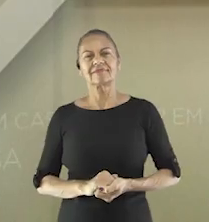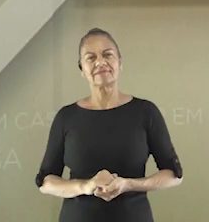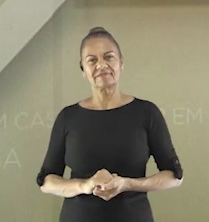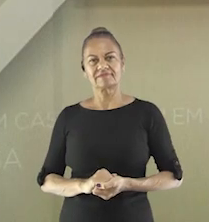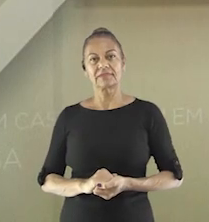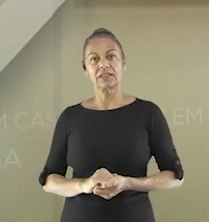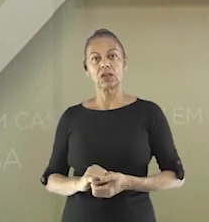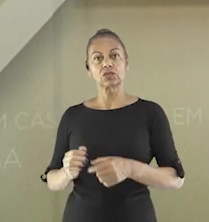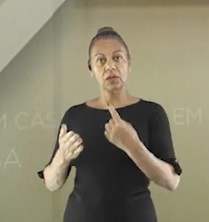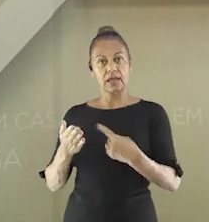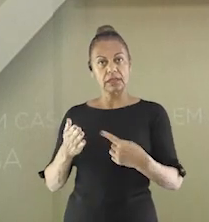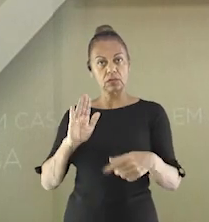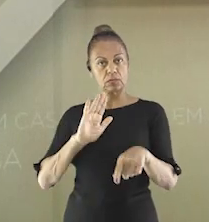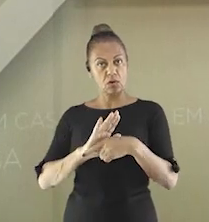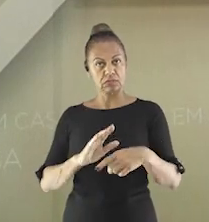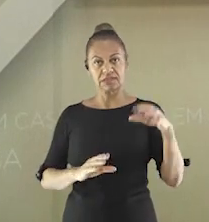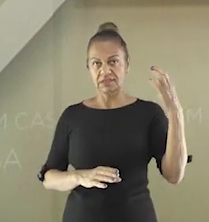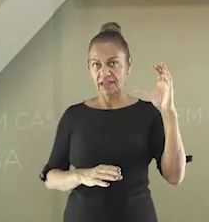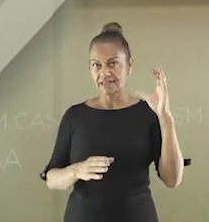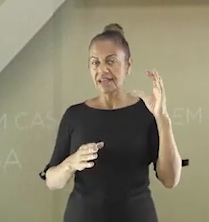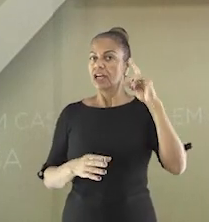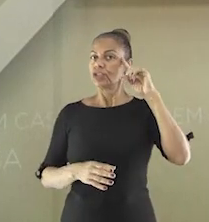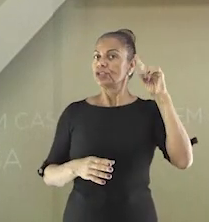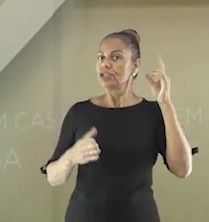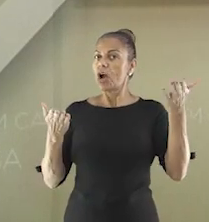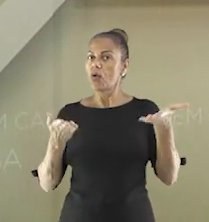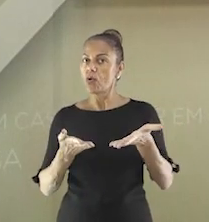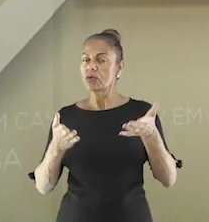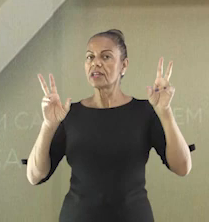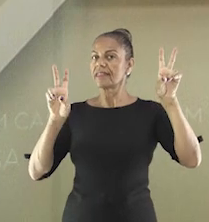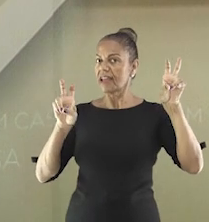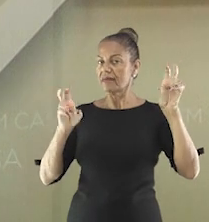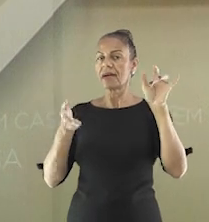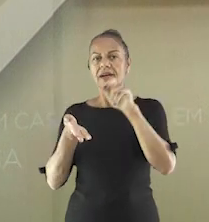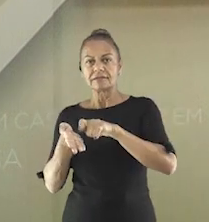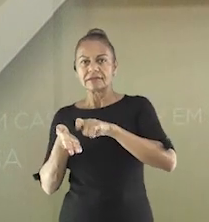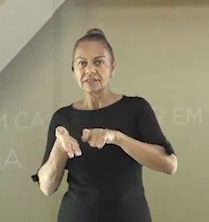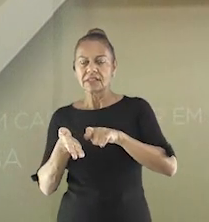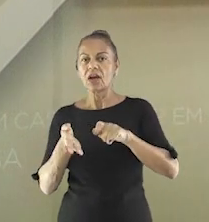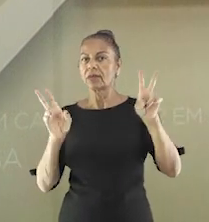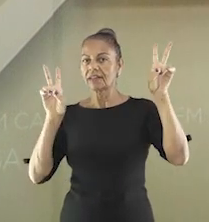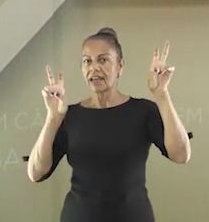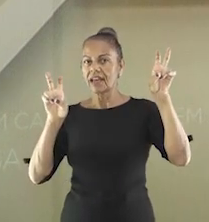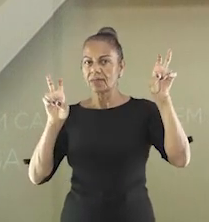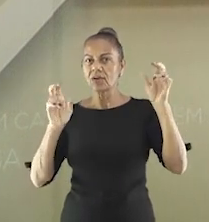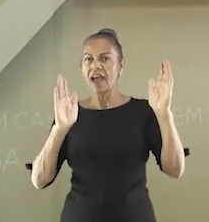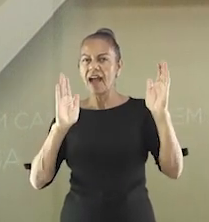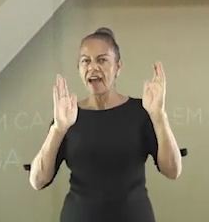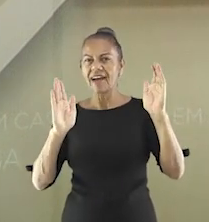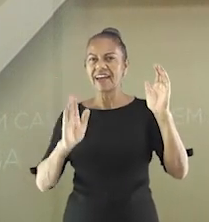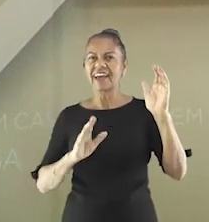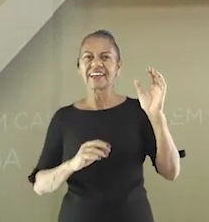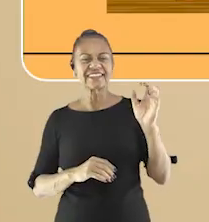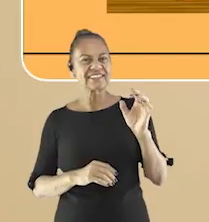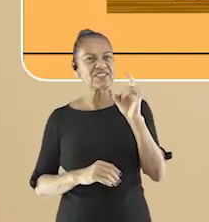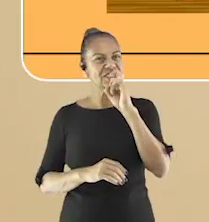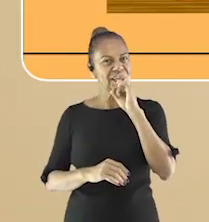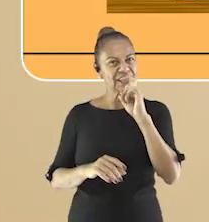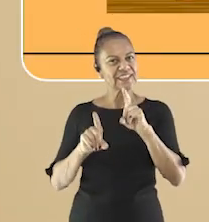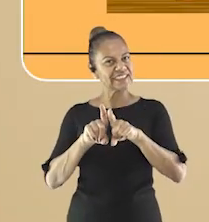Em seu caderno de ciências, escreva a data de hoje e também o título de nossa aula: As Eras do Gelo e do Fogo.